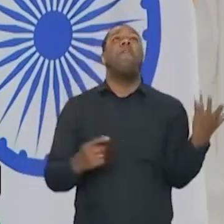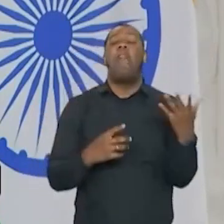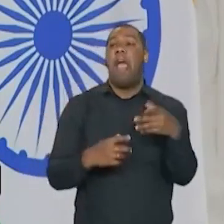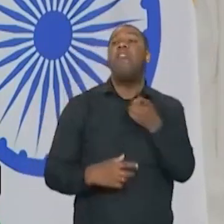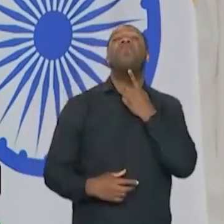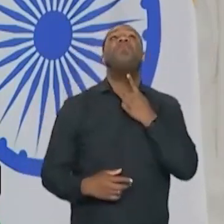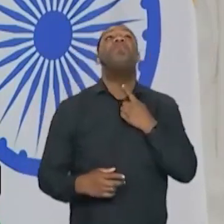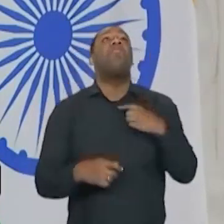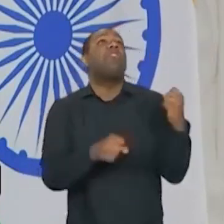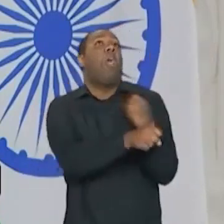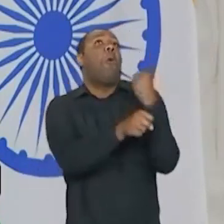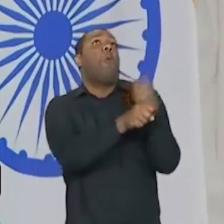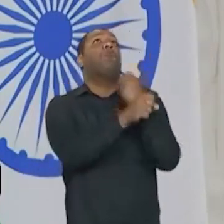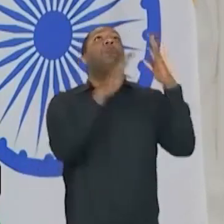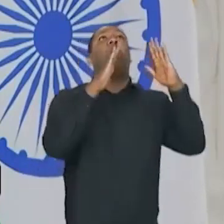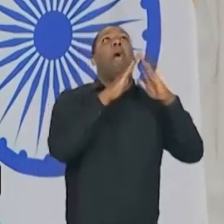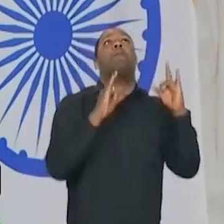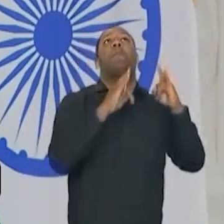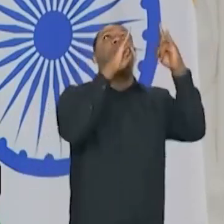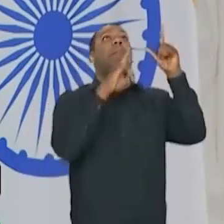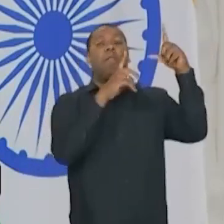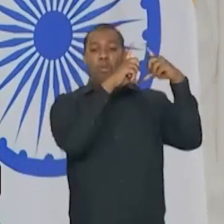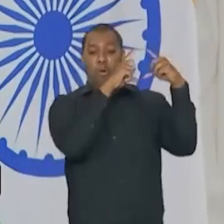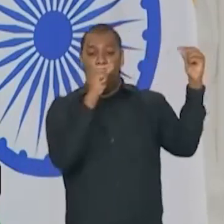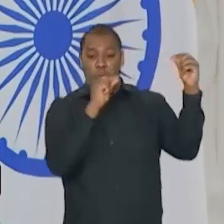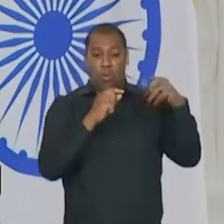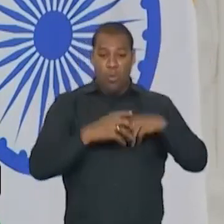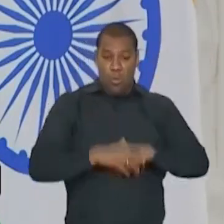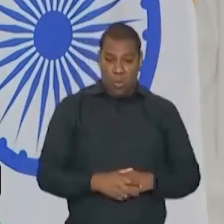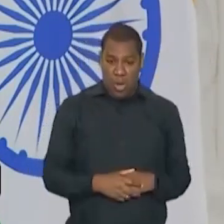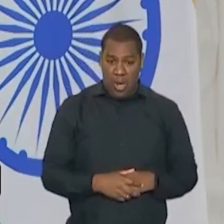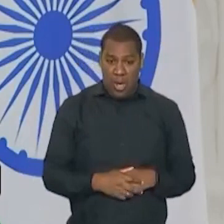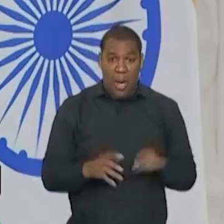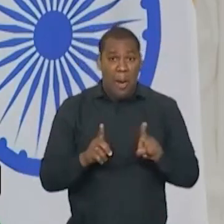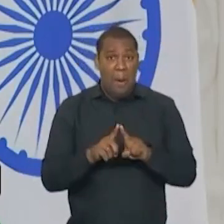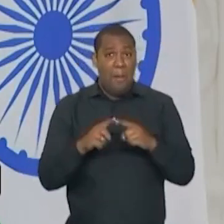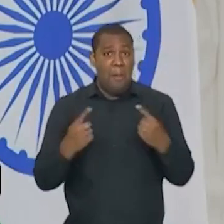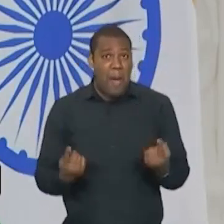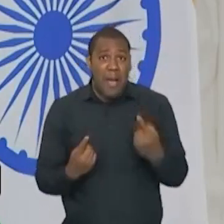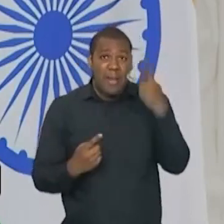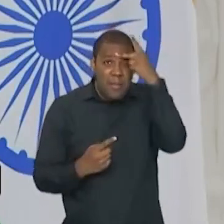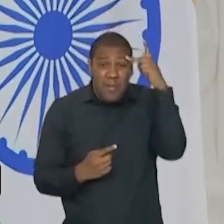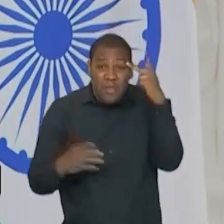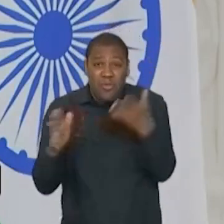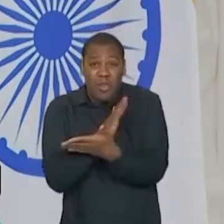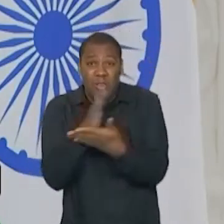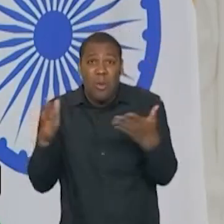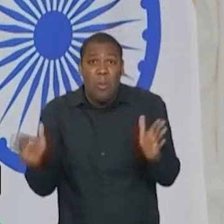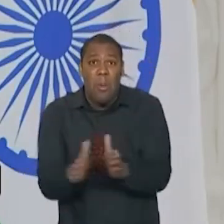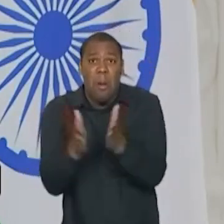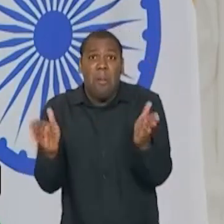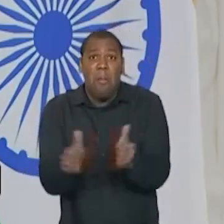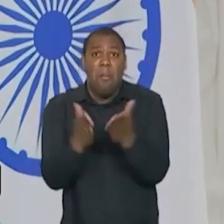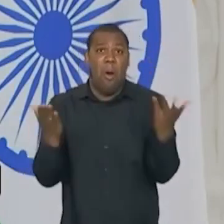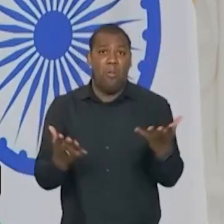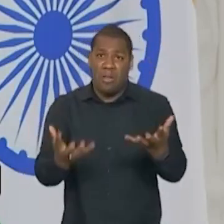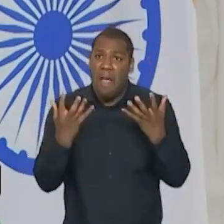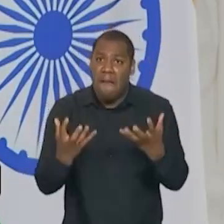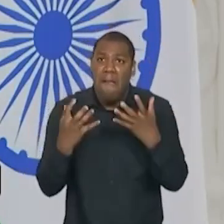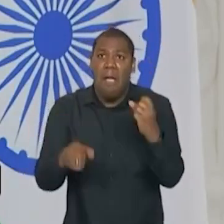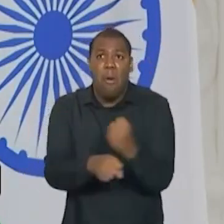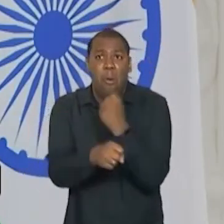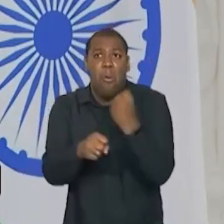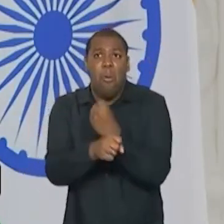lá. Enquanto a maioria procura como condomínio a sarjeta das grandes cidades. Então não está correto. É um